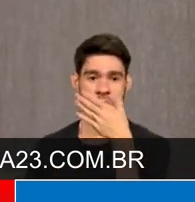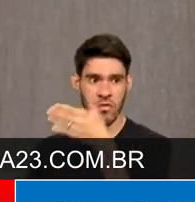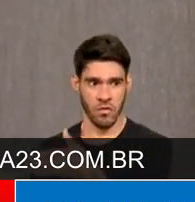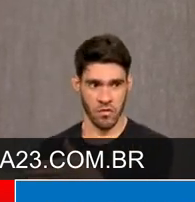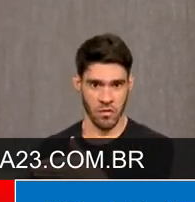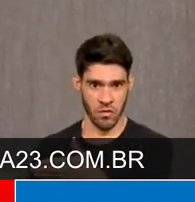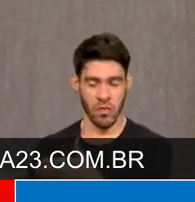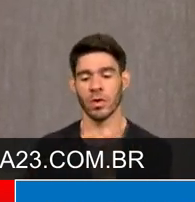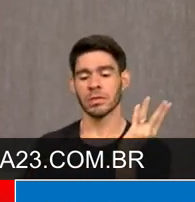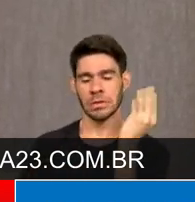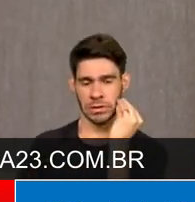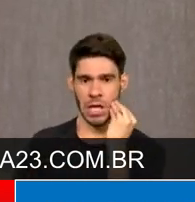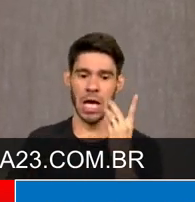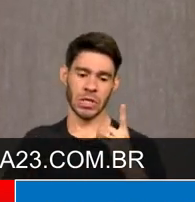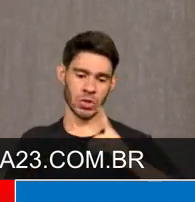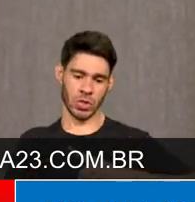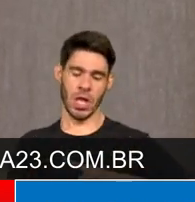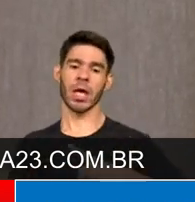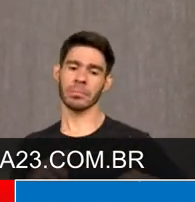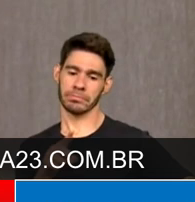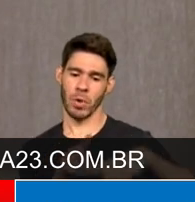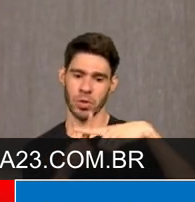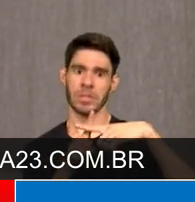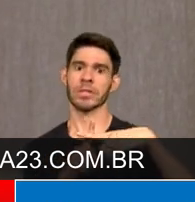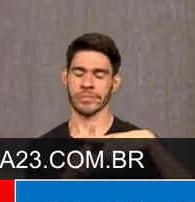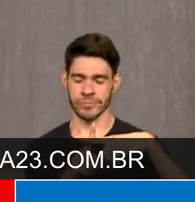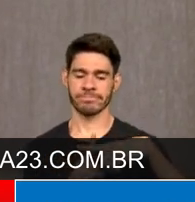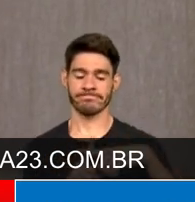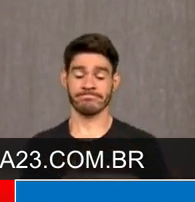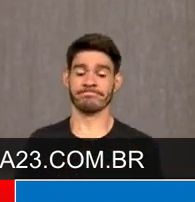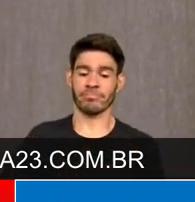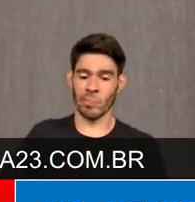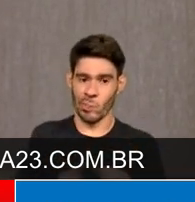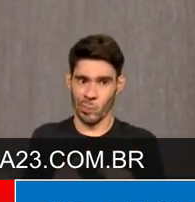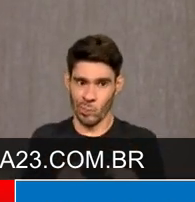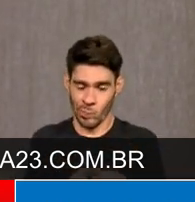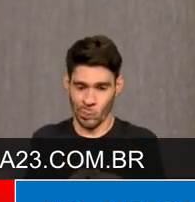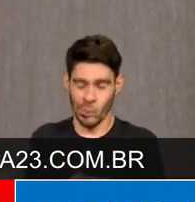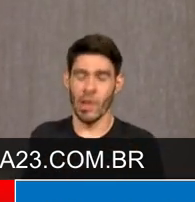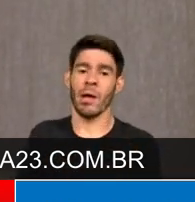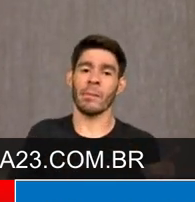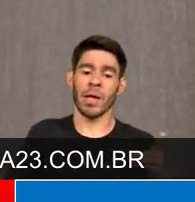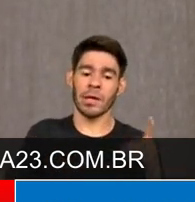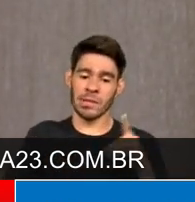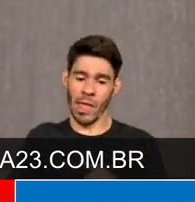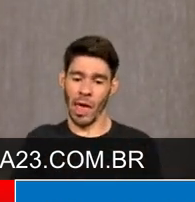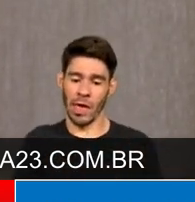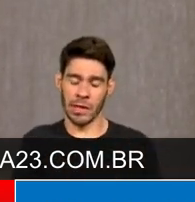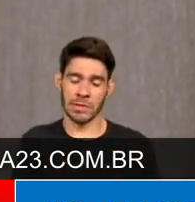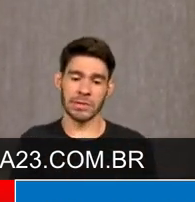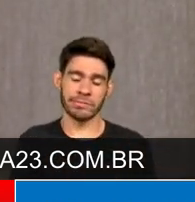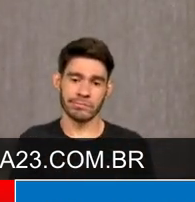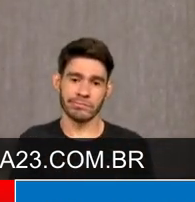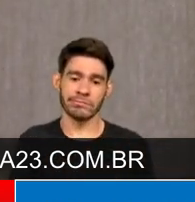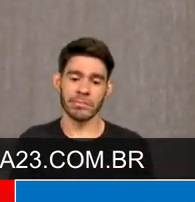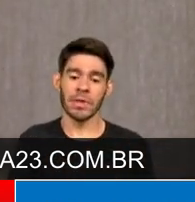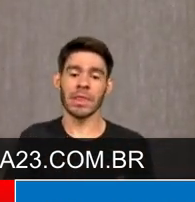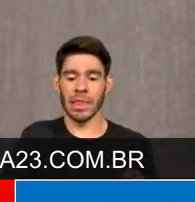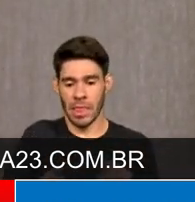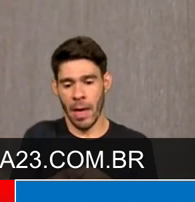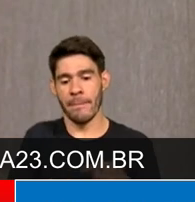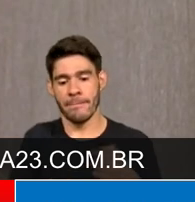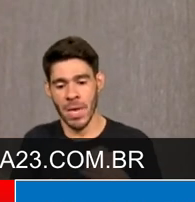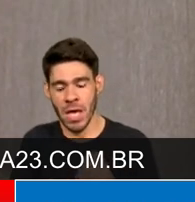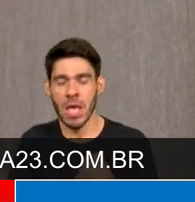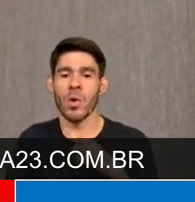fizemos o teste para dengue e deu positivo. E além disso, além da dengue está presente, eu também